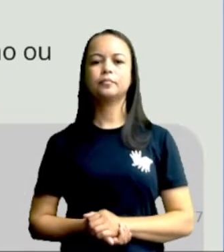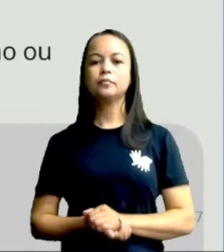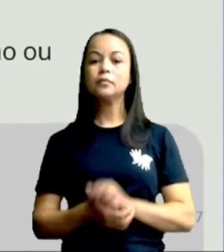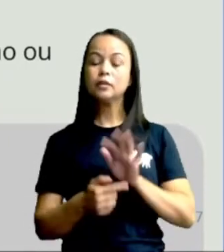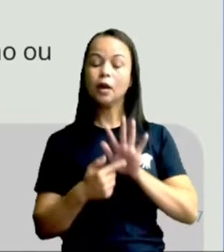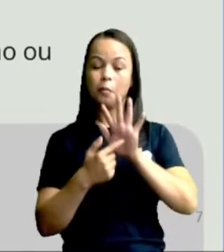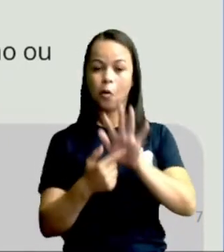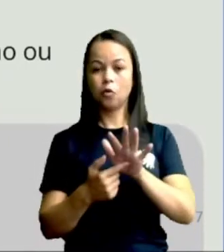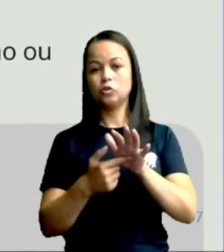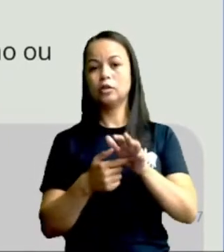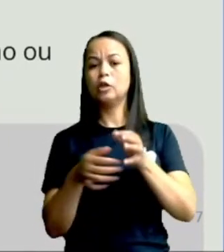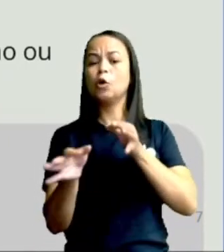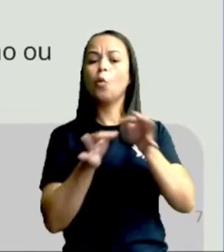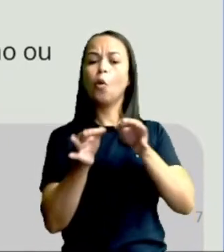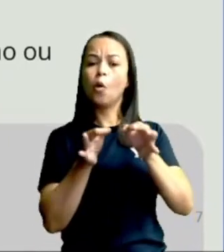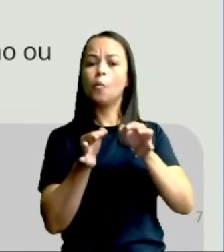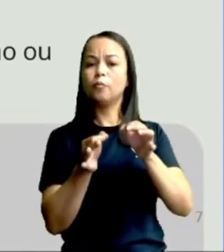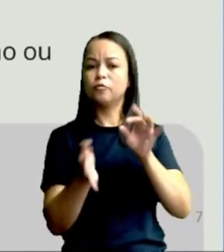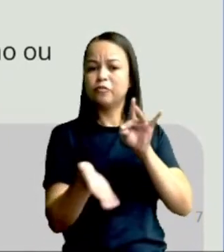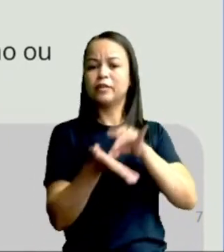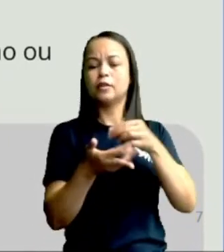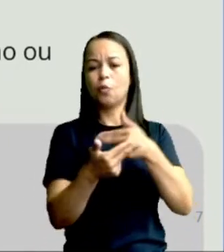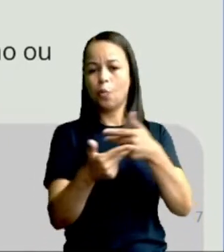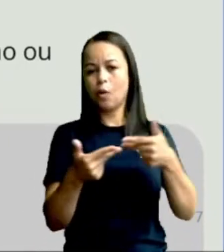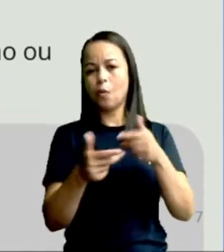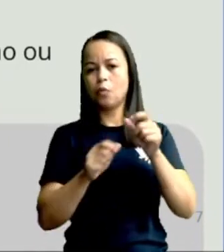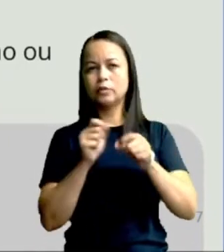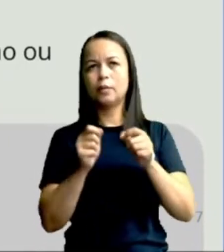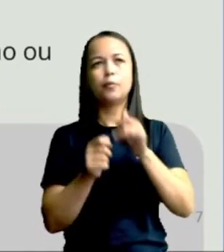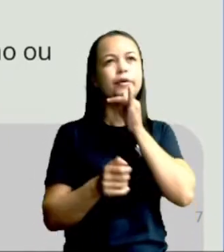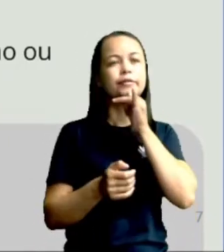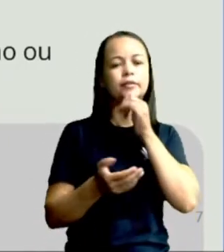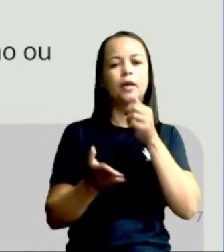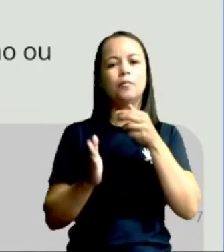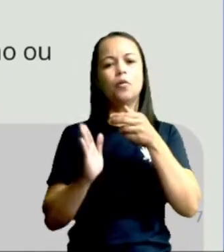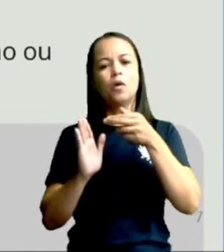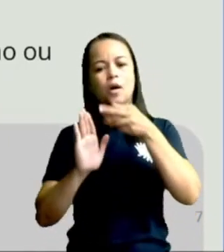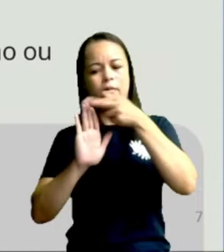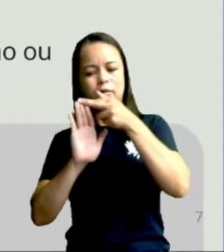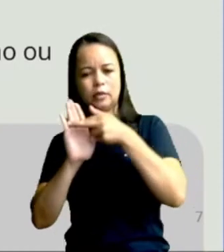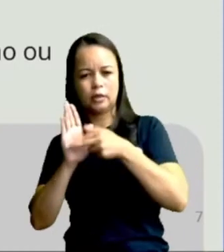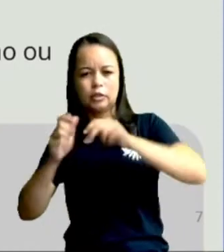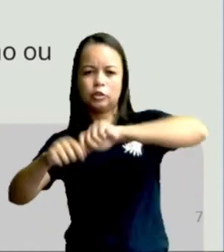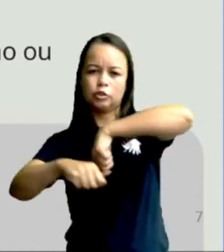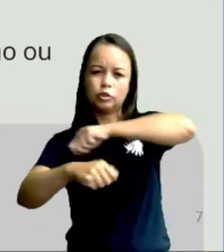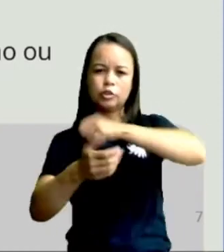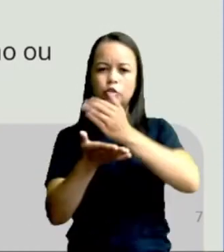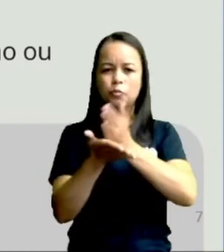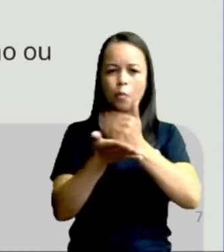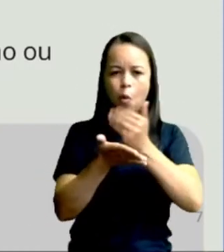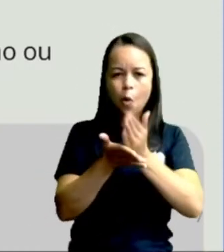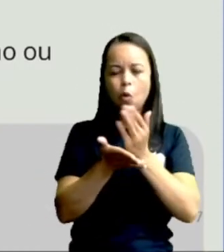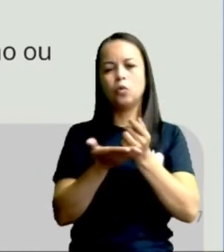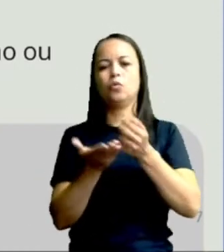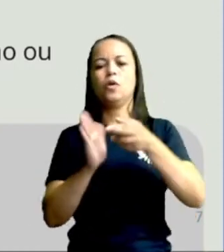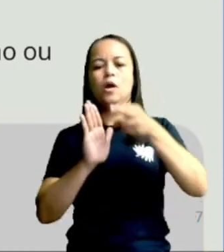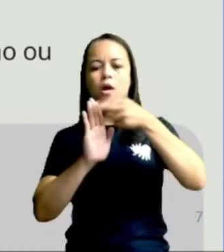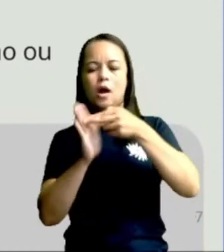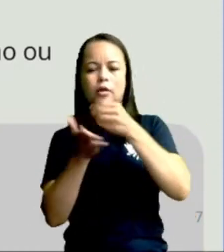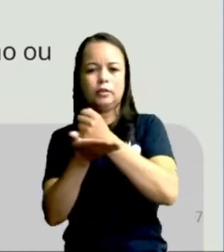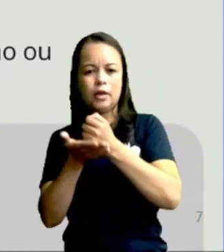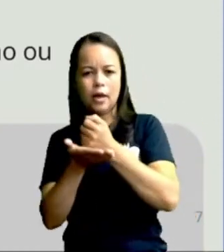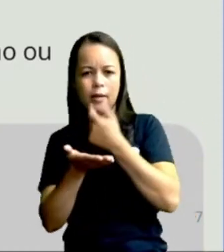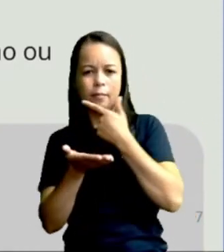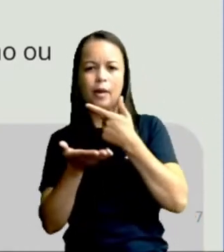realizar algo, por exemplo, uma receita de bolo, bula de remédio, manual de instruções, editais e